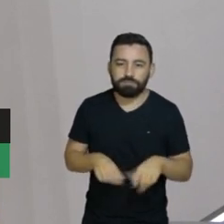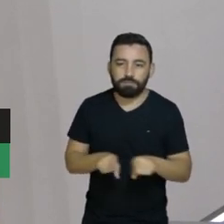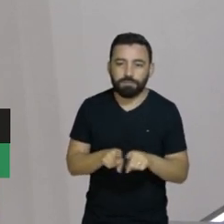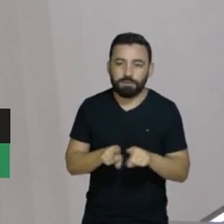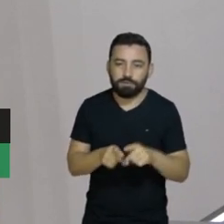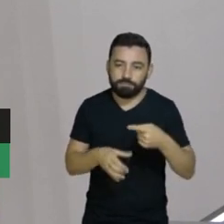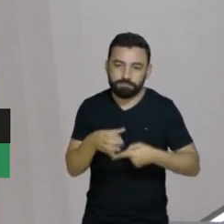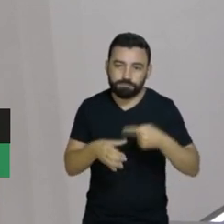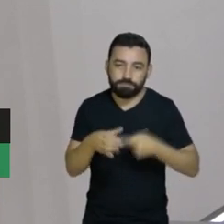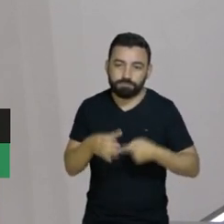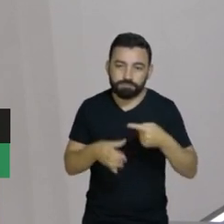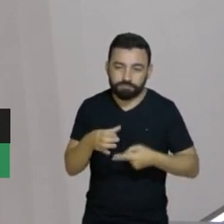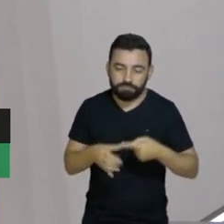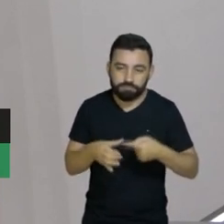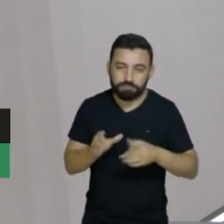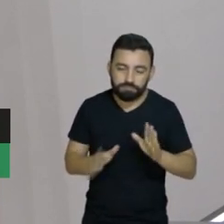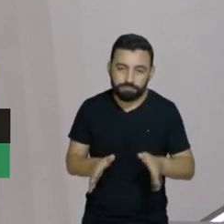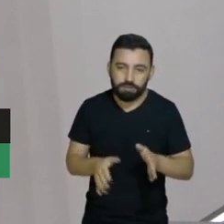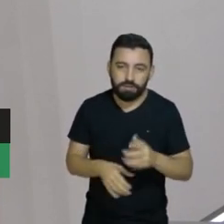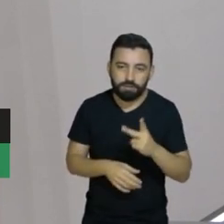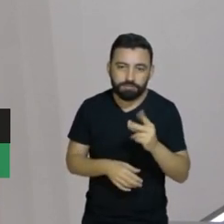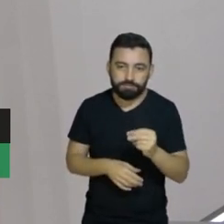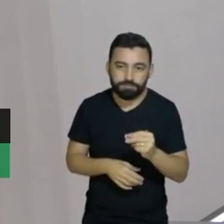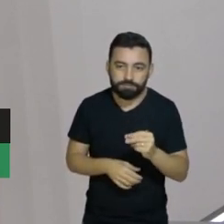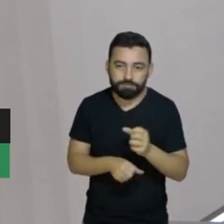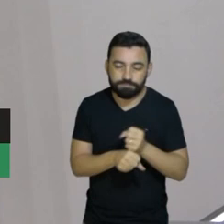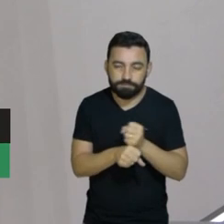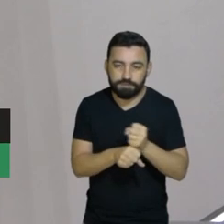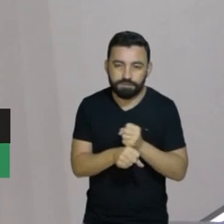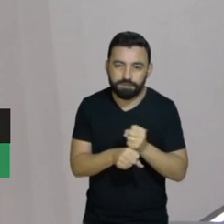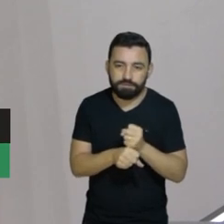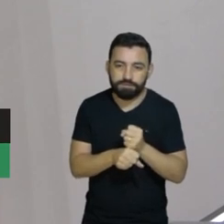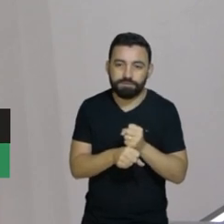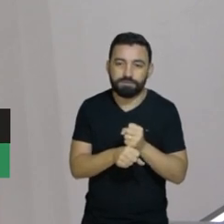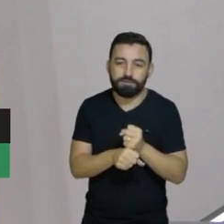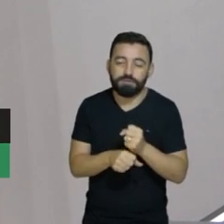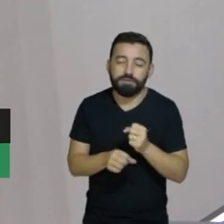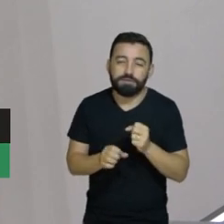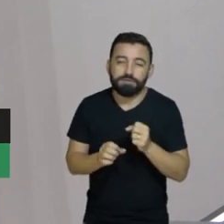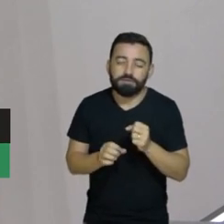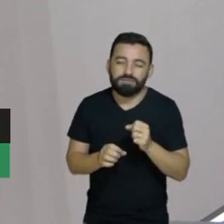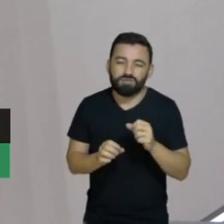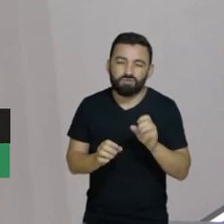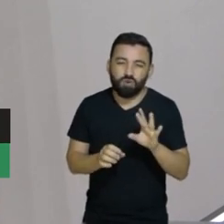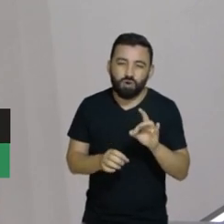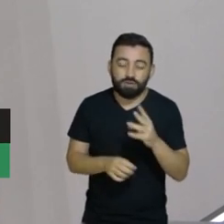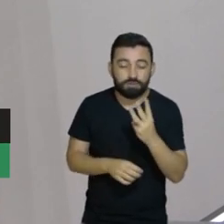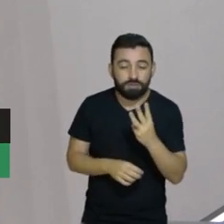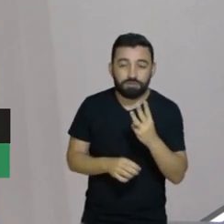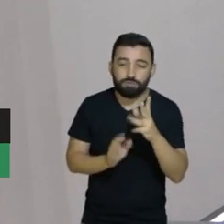20 anos na casa e que havia produzido até então 3 projetos de lei.